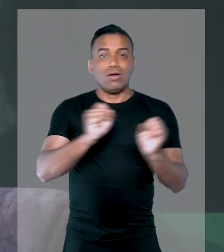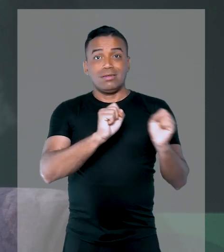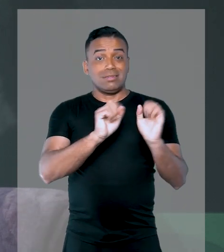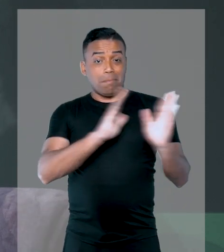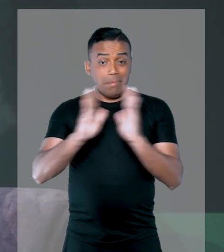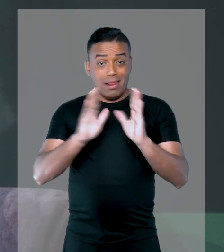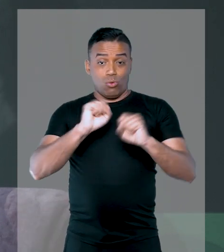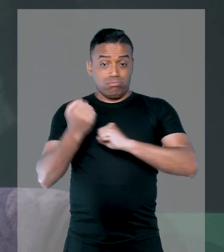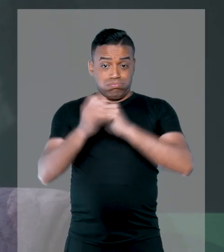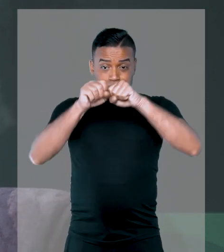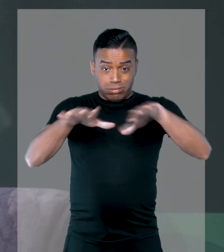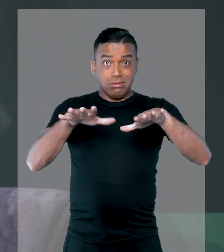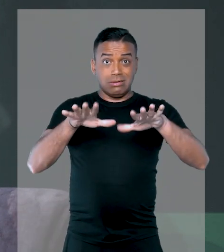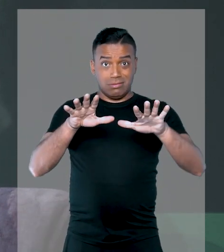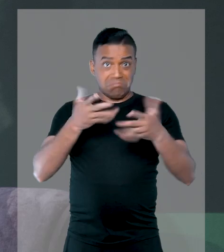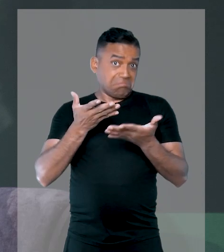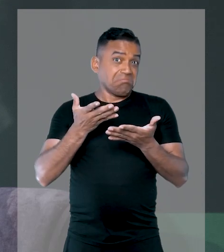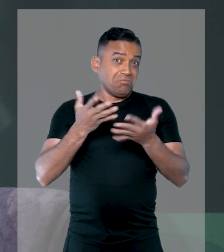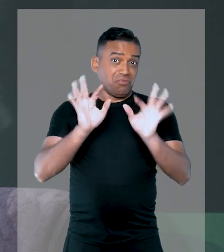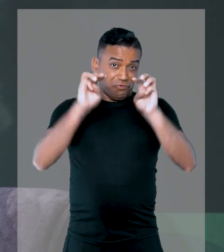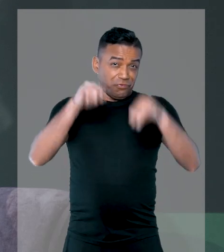pandemia, foi assim,